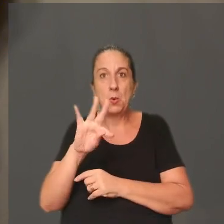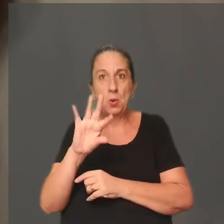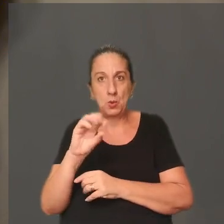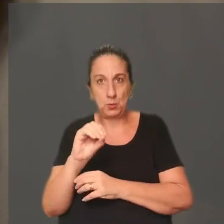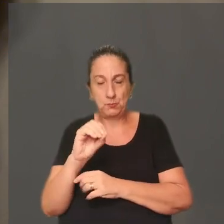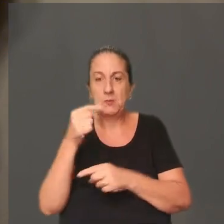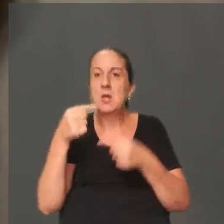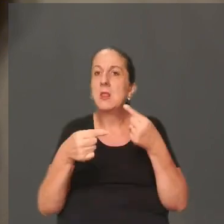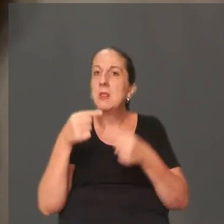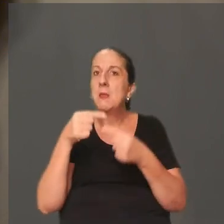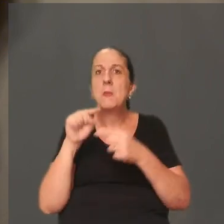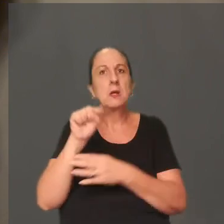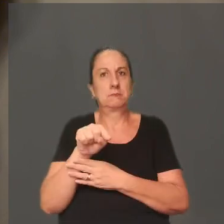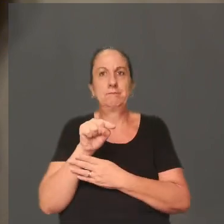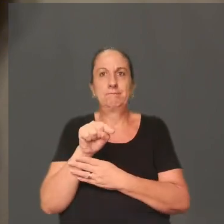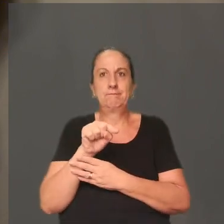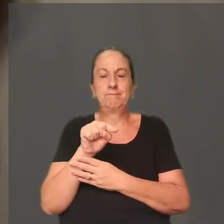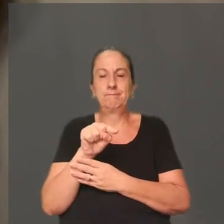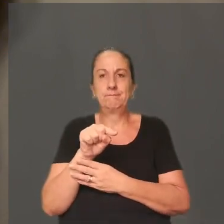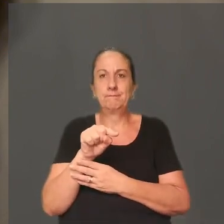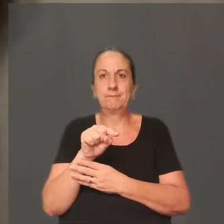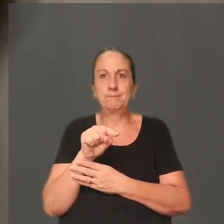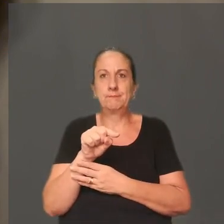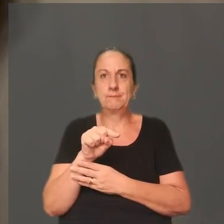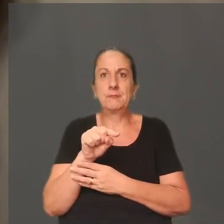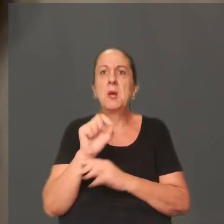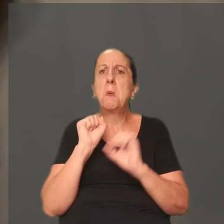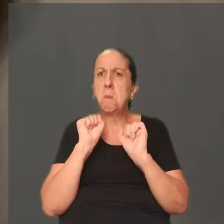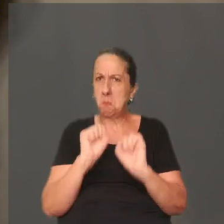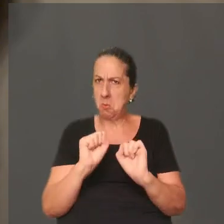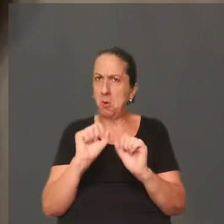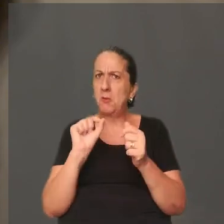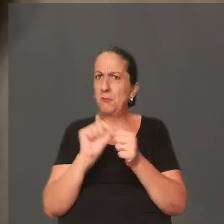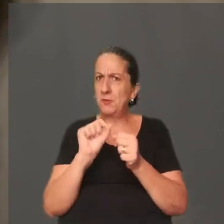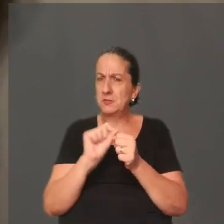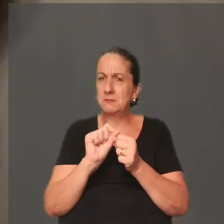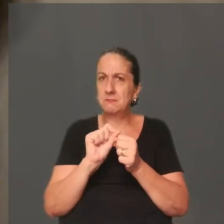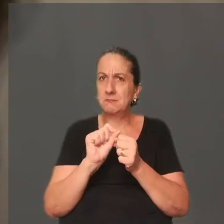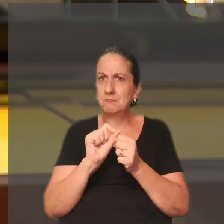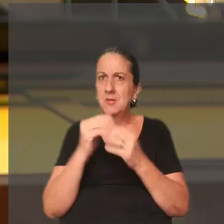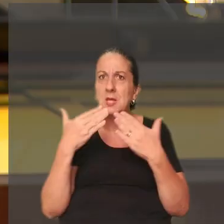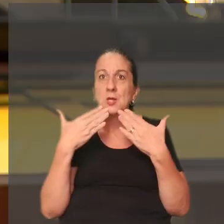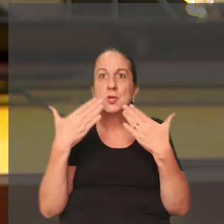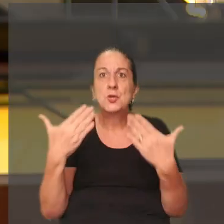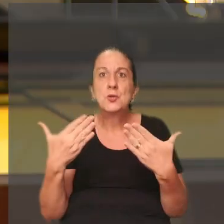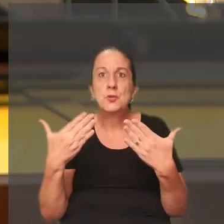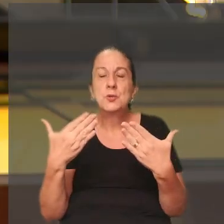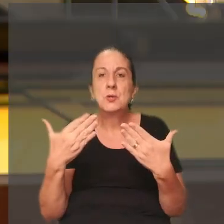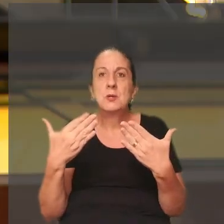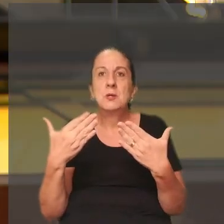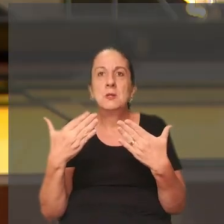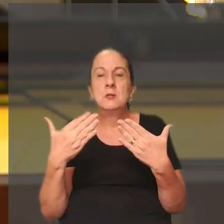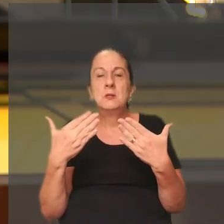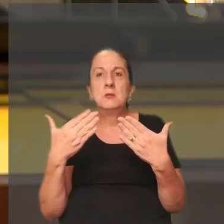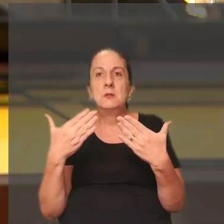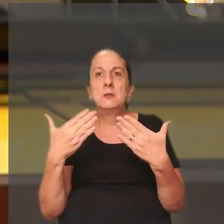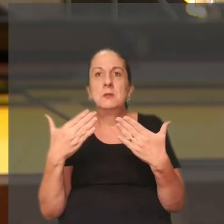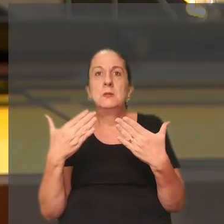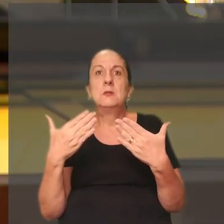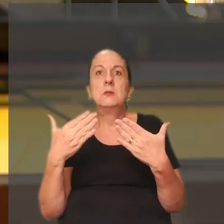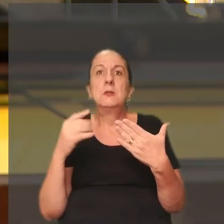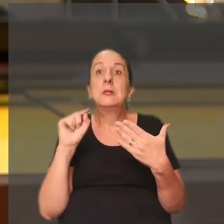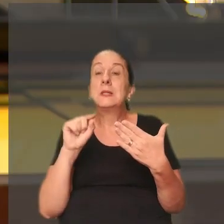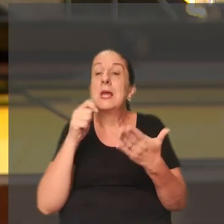no porto. E o debate era esse. Eles poderiam fazer isso diante da